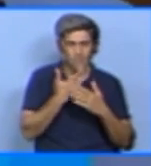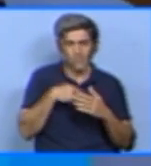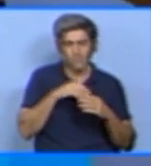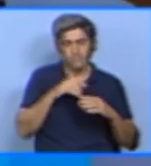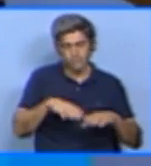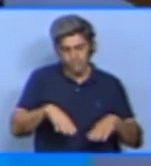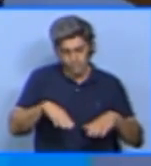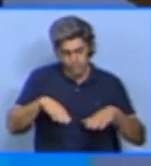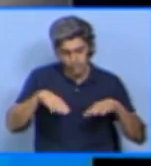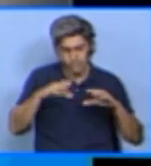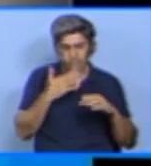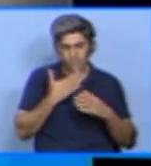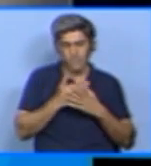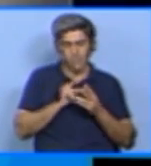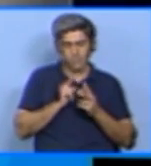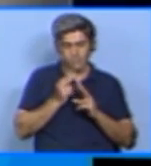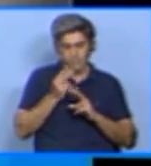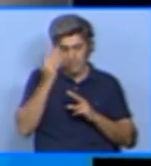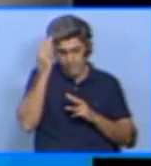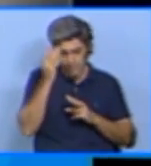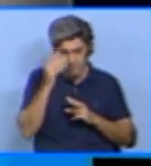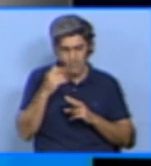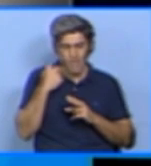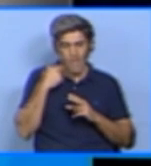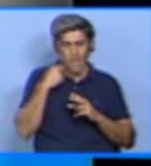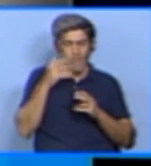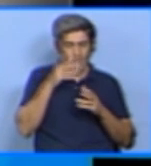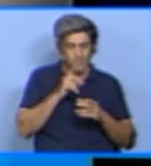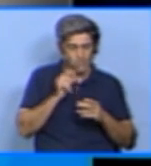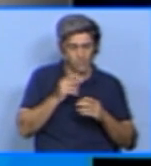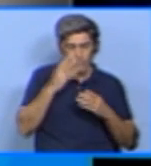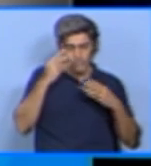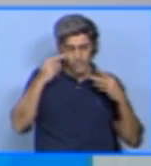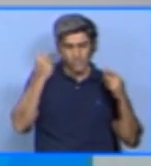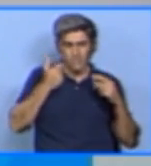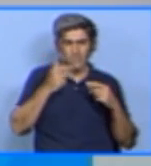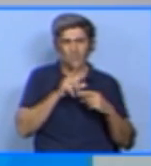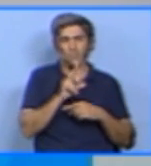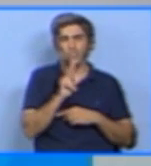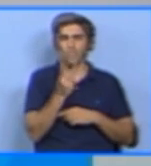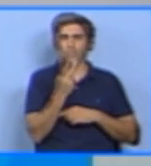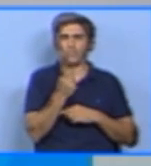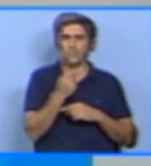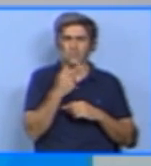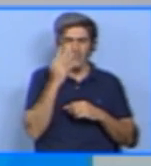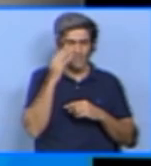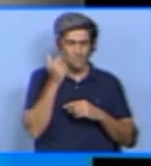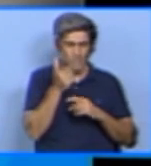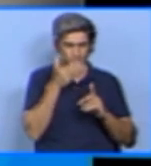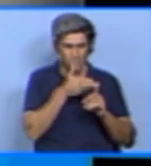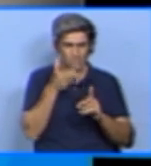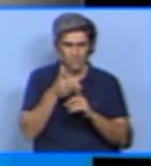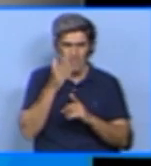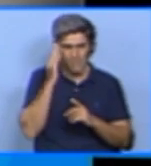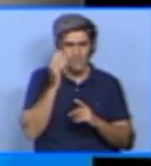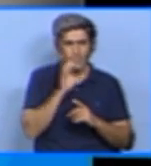nos santifiquemos, para que passamos do carnal ao espiritual. Essa dualidade ainda é mais acertada